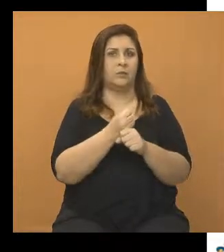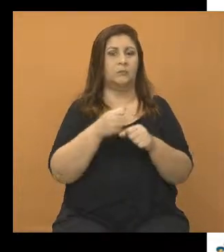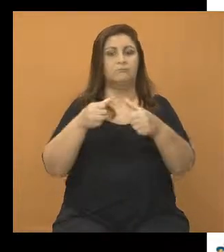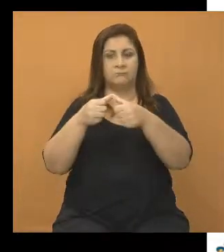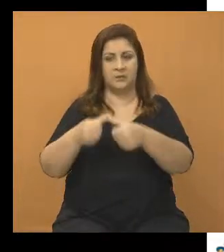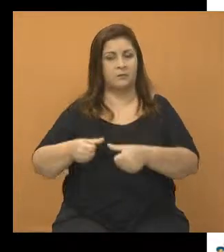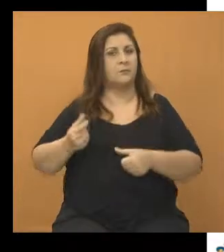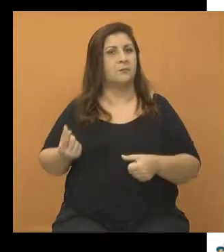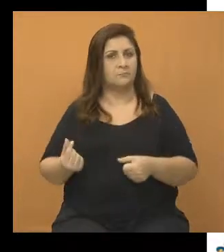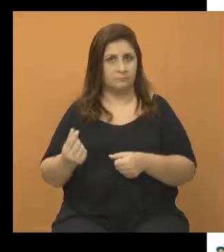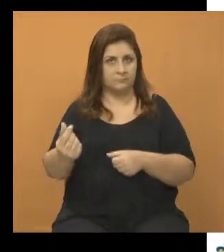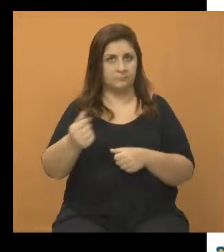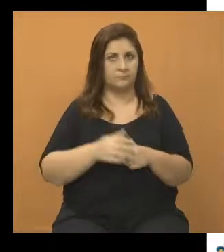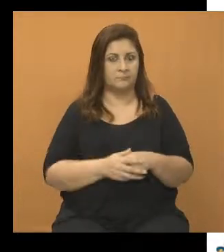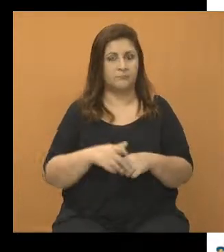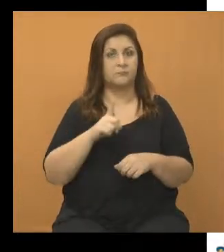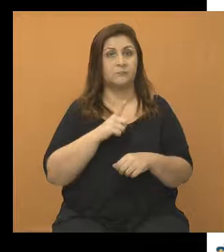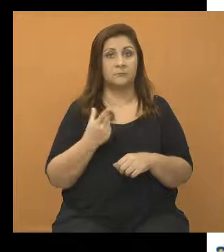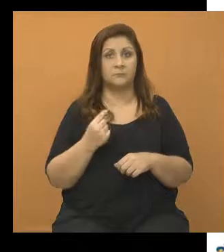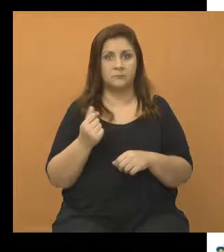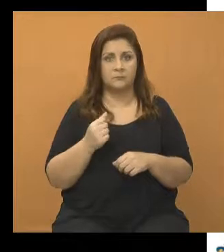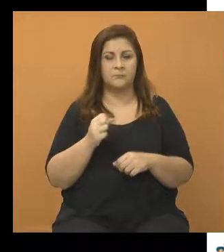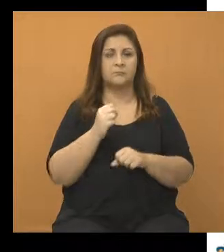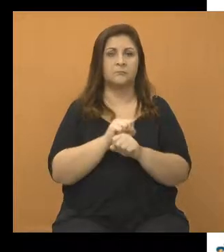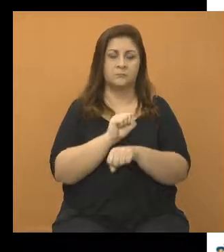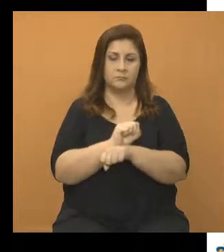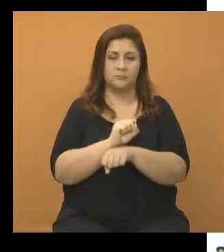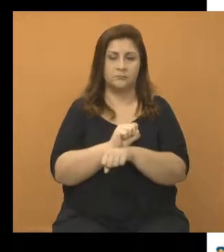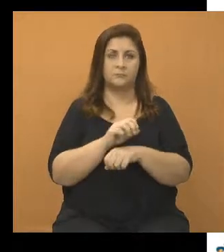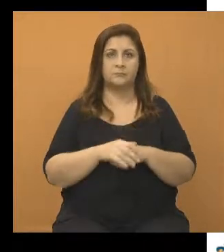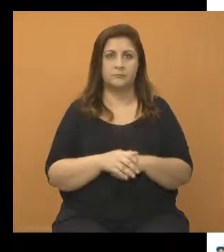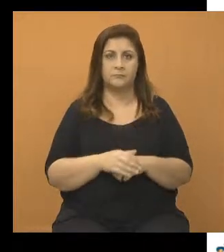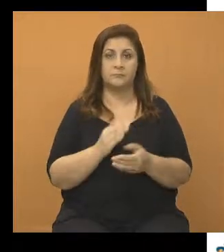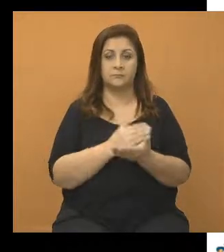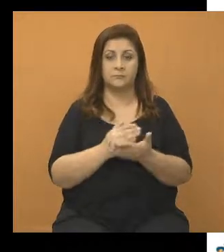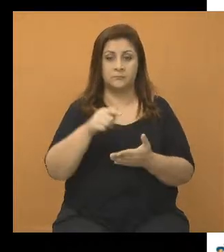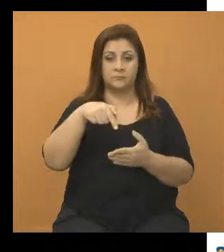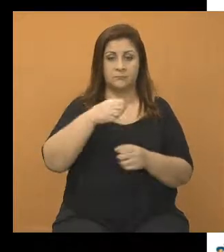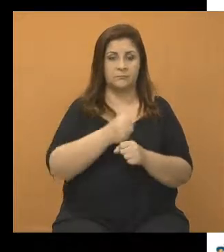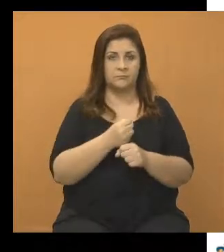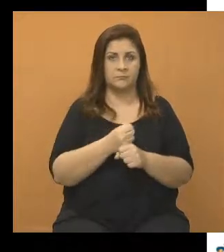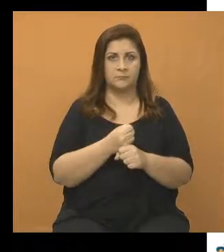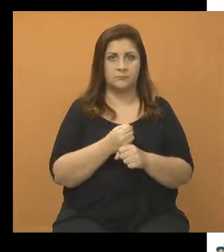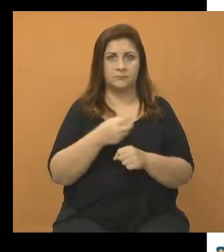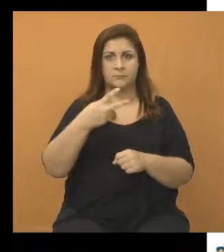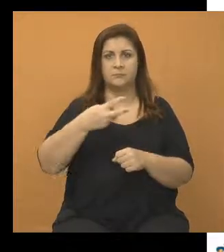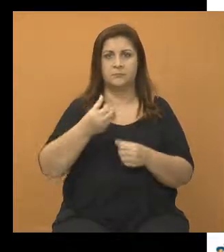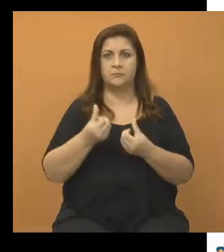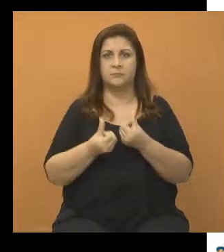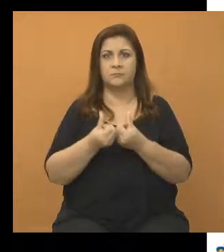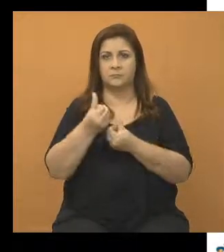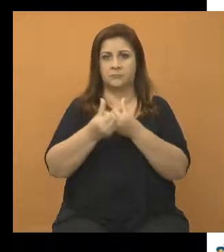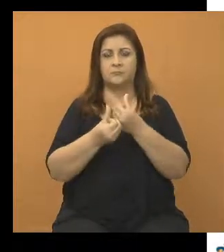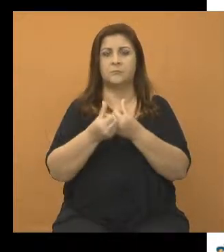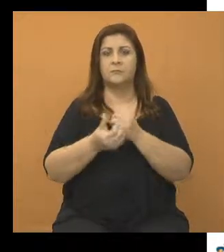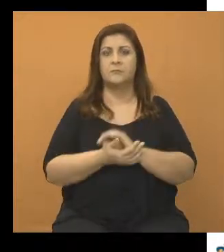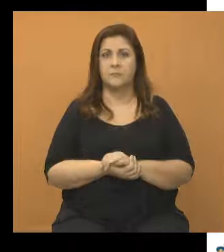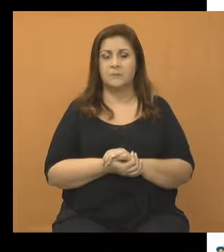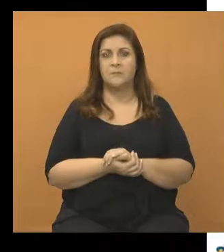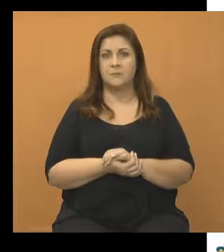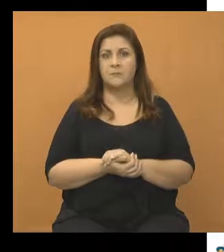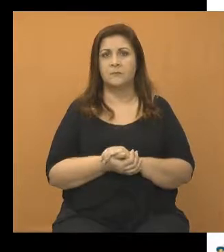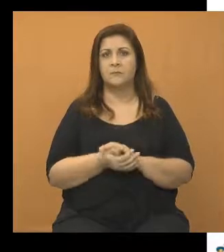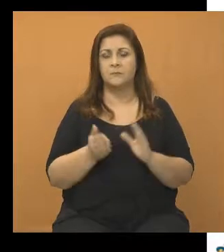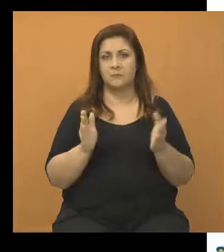tem recursos orçamentários também previstos para o ano que vem. O COI começa esse ano, no segundo semestre a gente deve